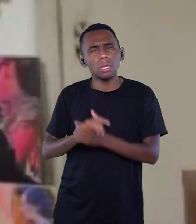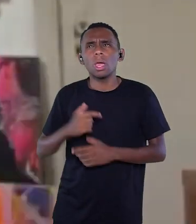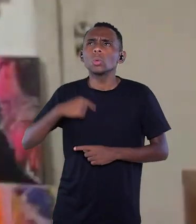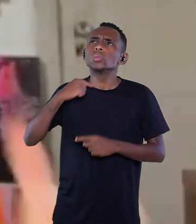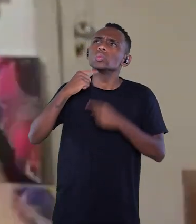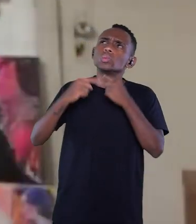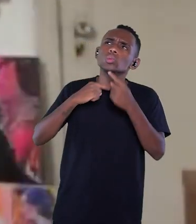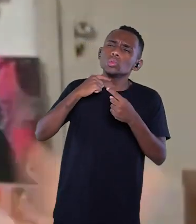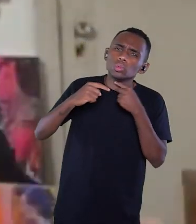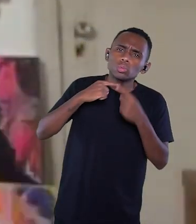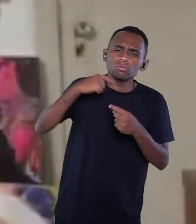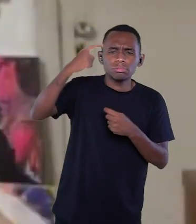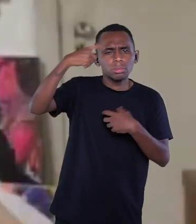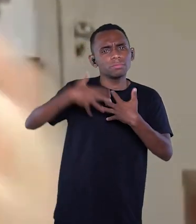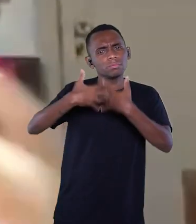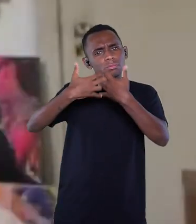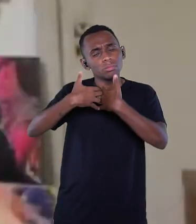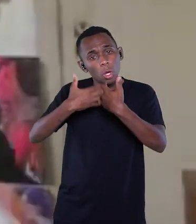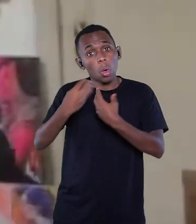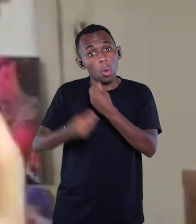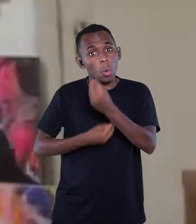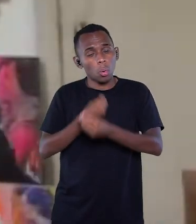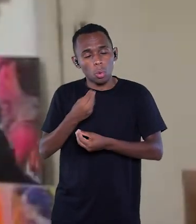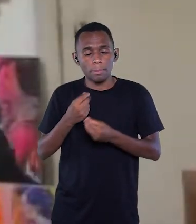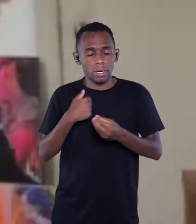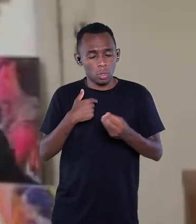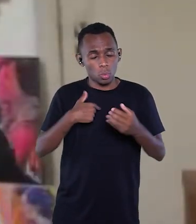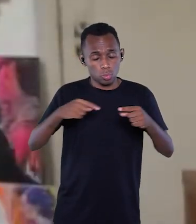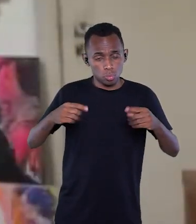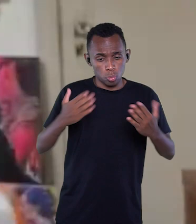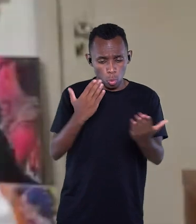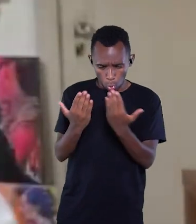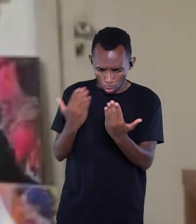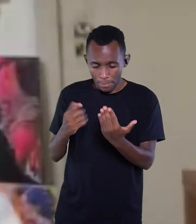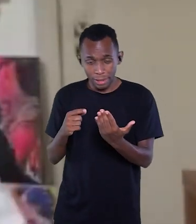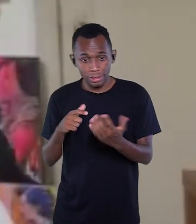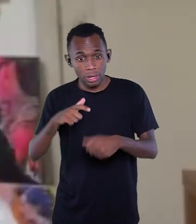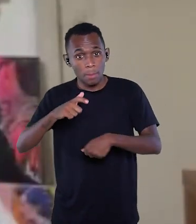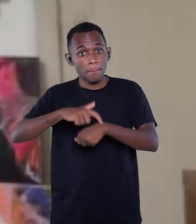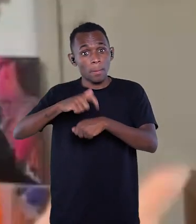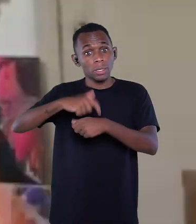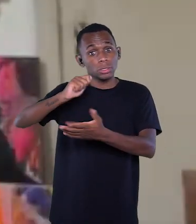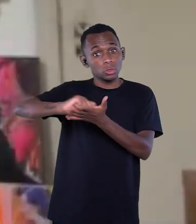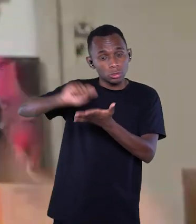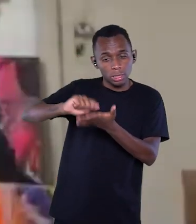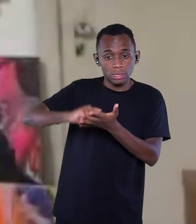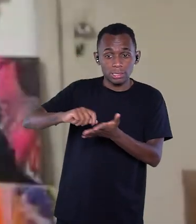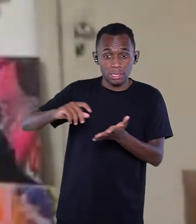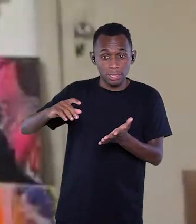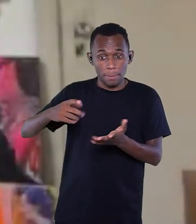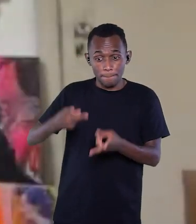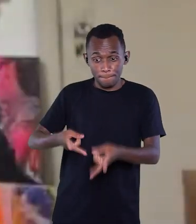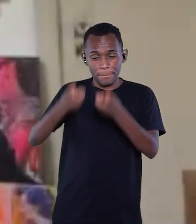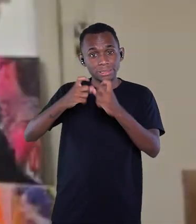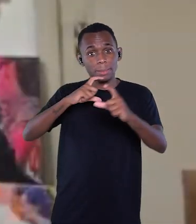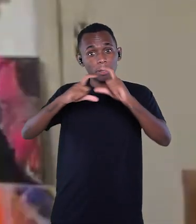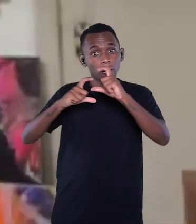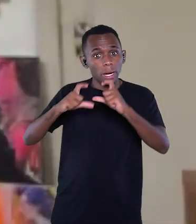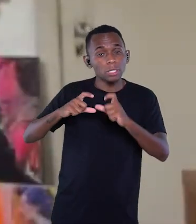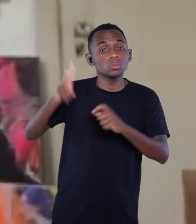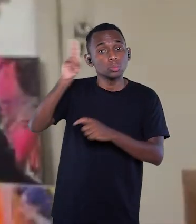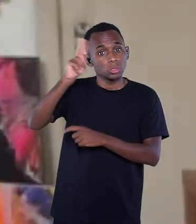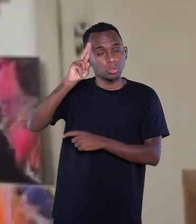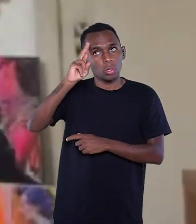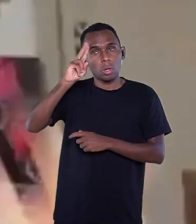fico questionando também, assim, eu coloco uma coisa do lado da outra, porque no quadrinho é onde a gente, em geral, vê histórias de fantasia, né? Histórias